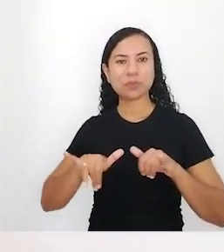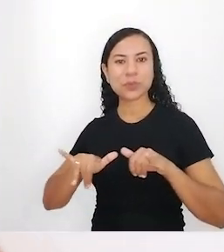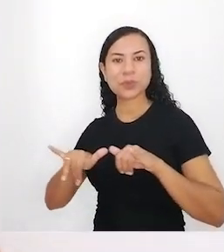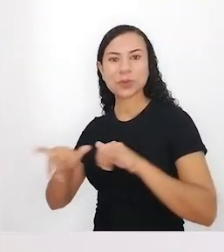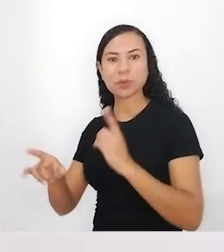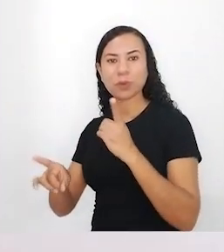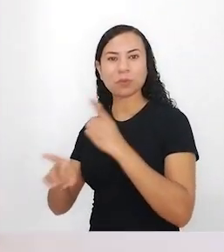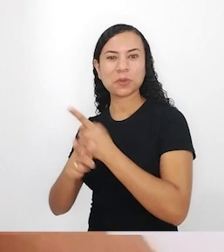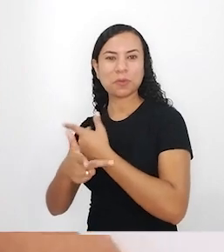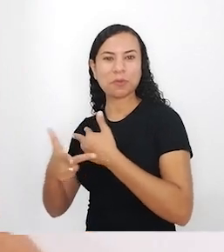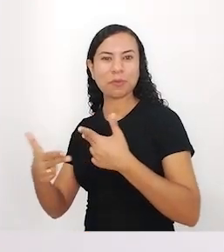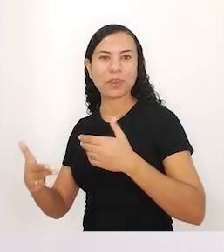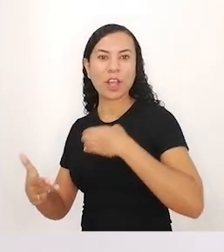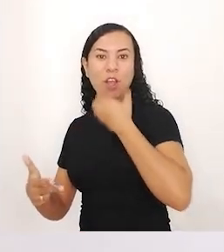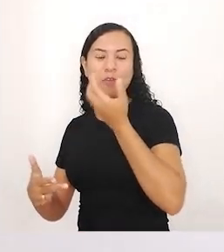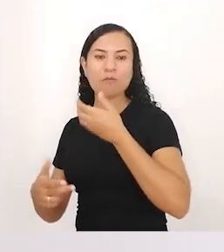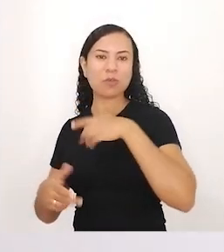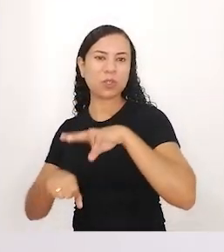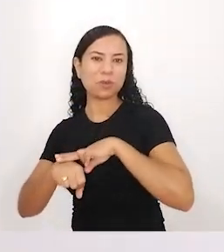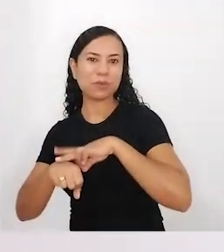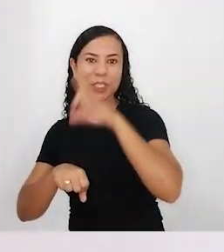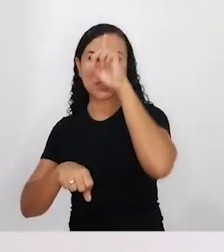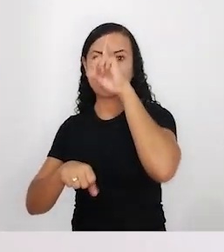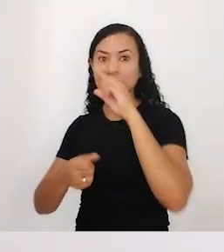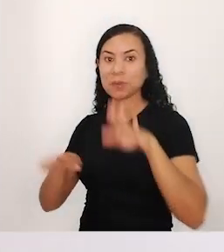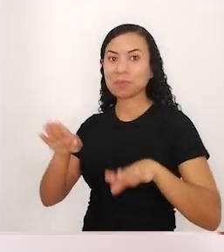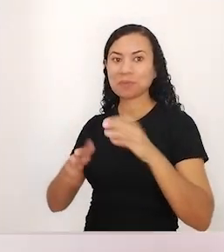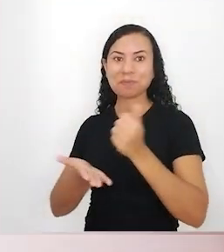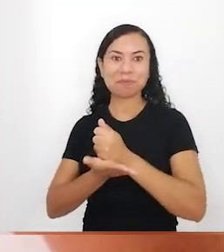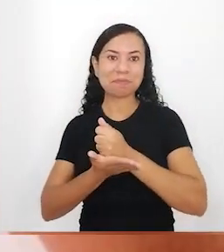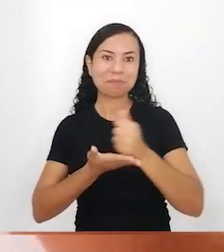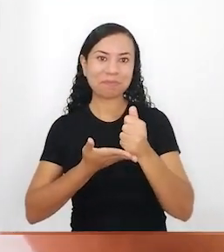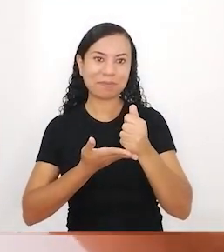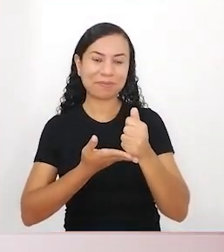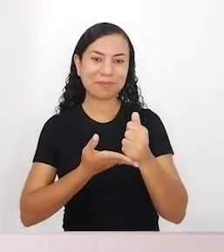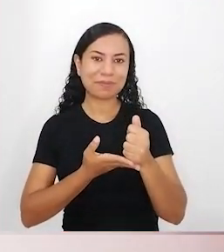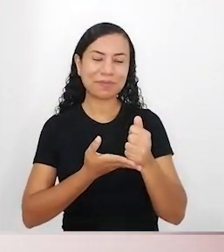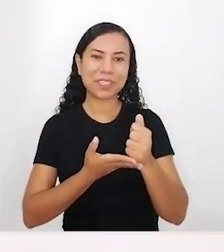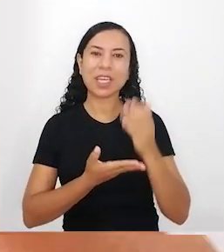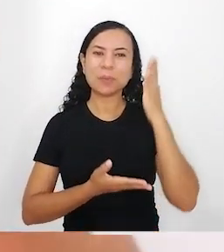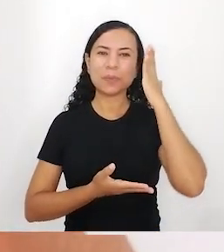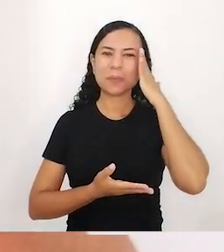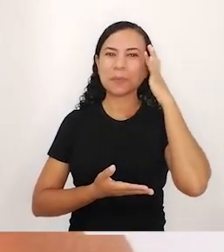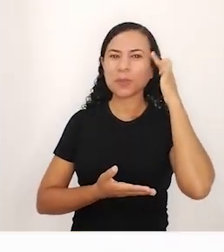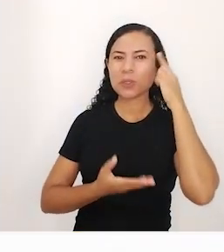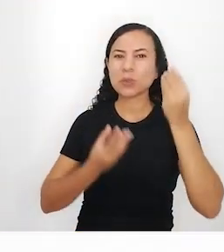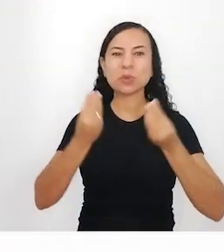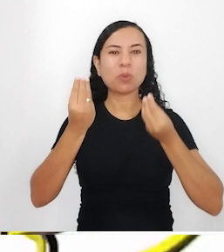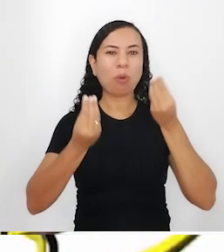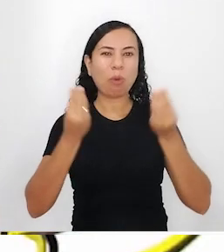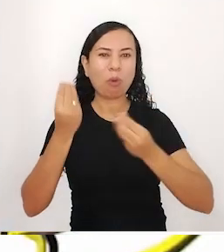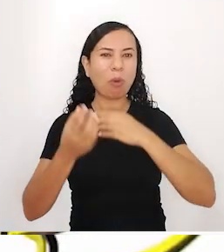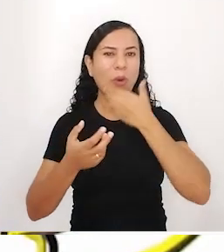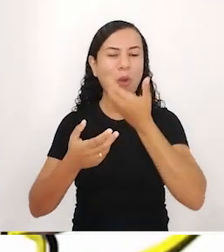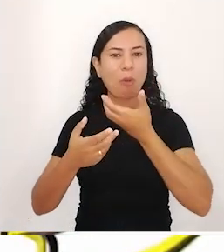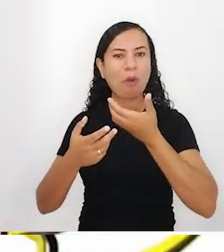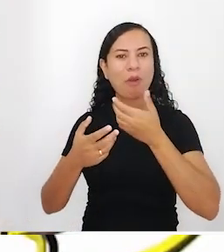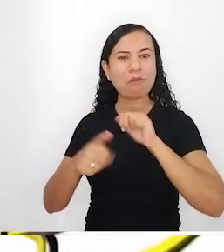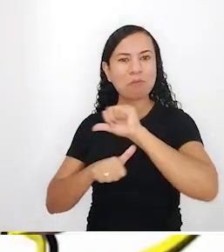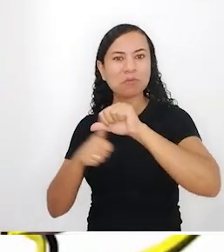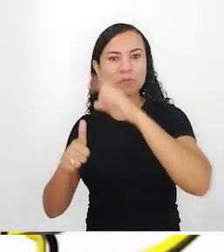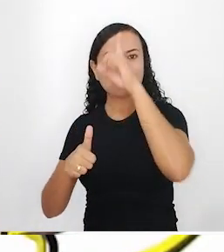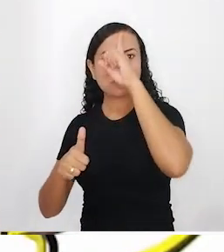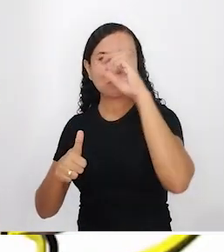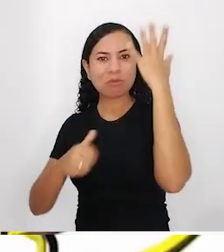No mercado, encontramos frutas verdes, maduras e às vezes até um pouco passadas. Mas você já pensou em como as frutas